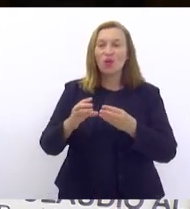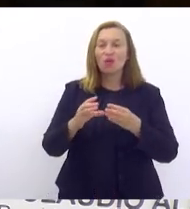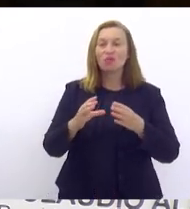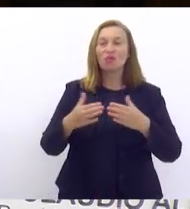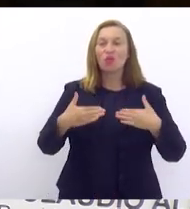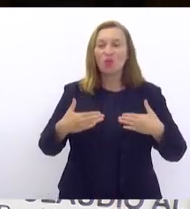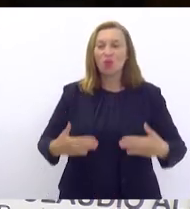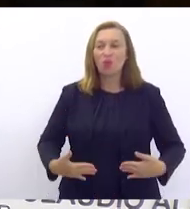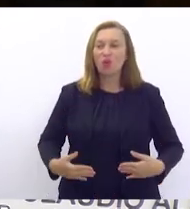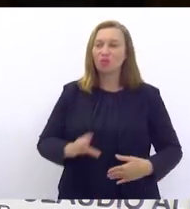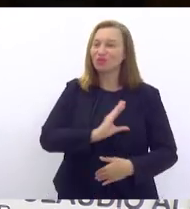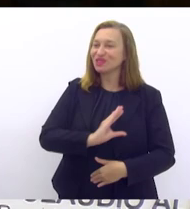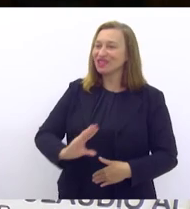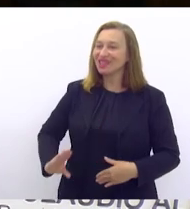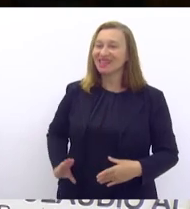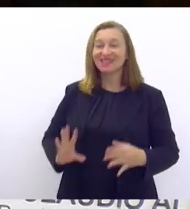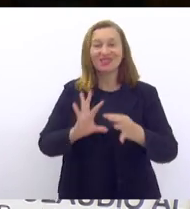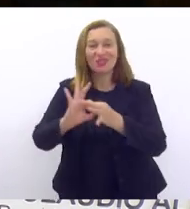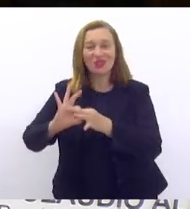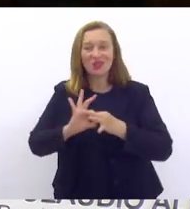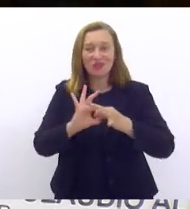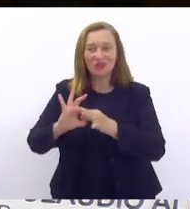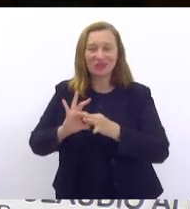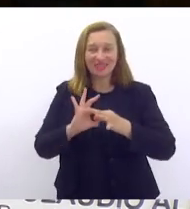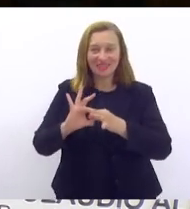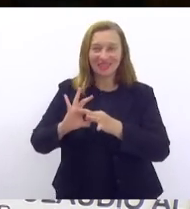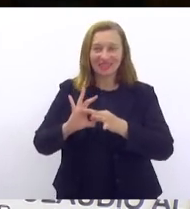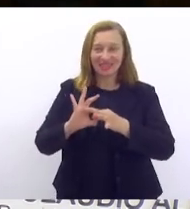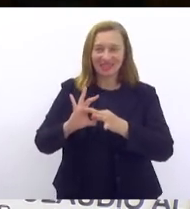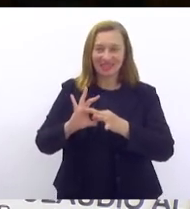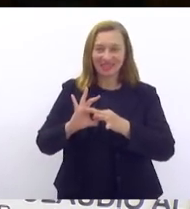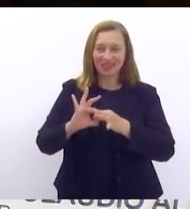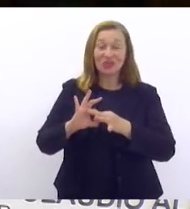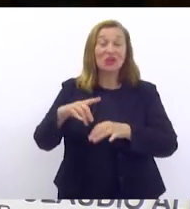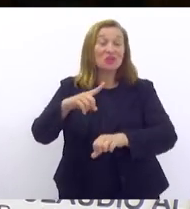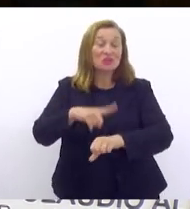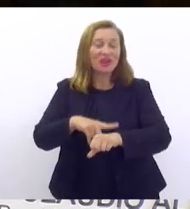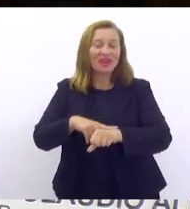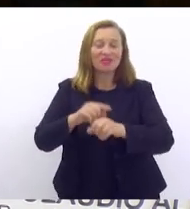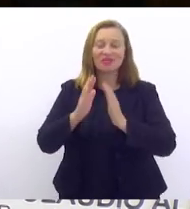ela tem essa missão de, com o bálsamo da oração,